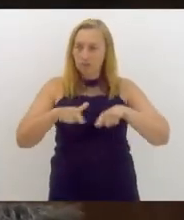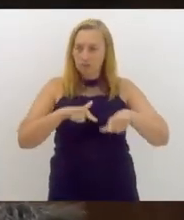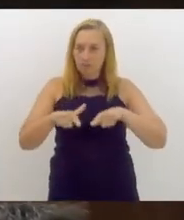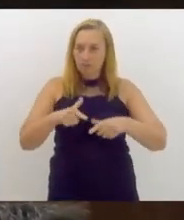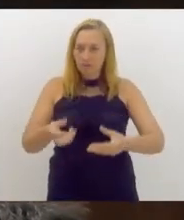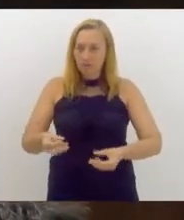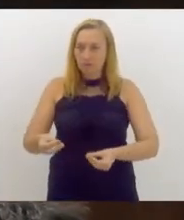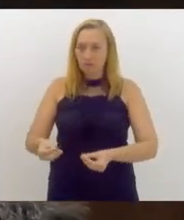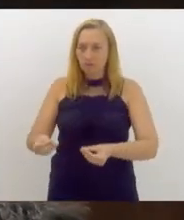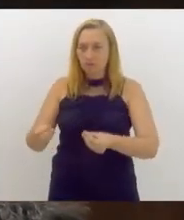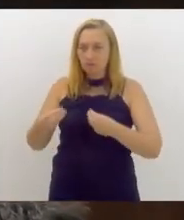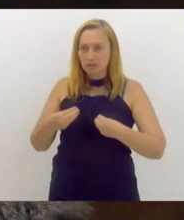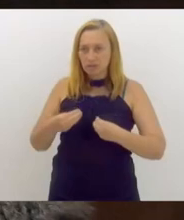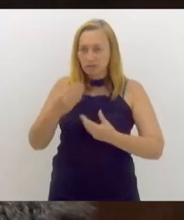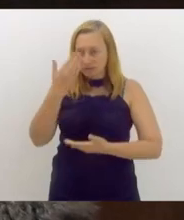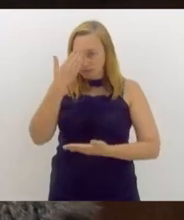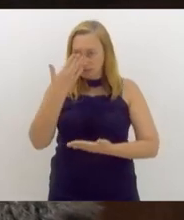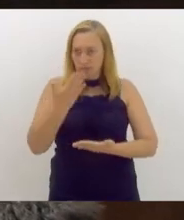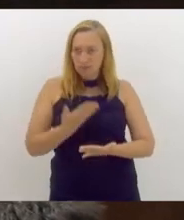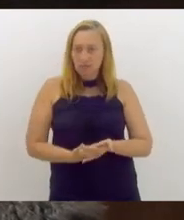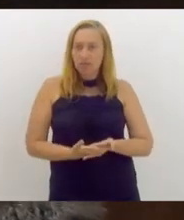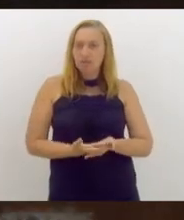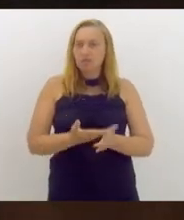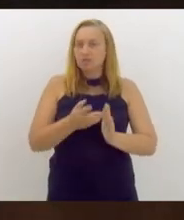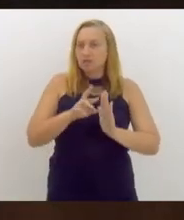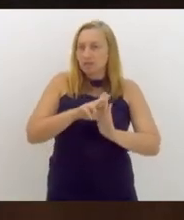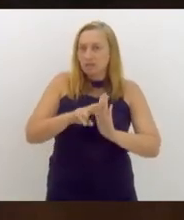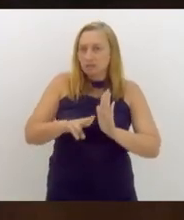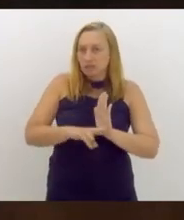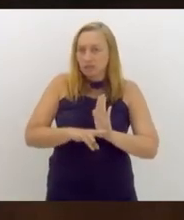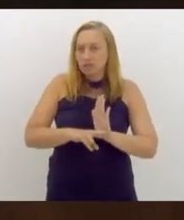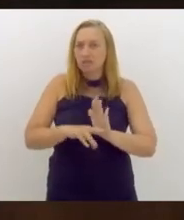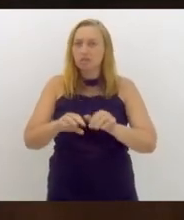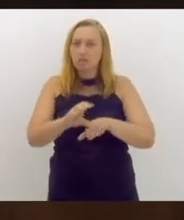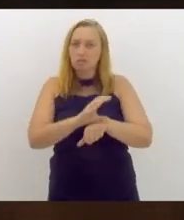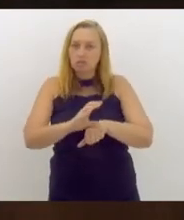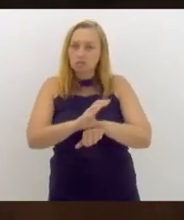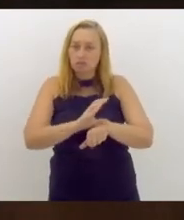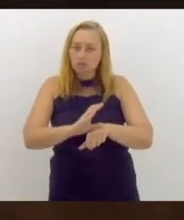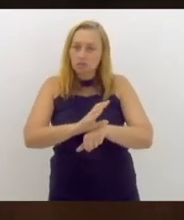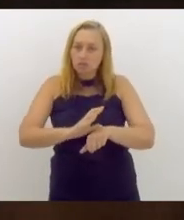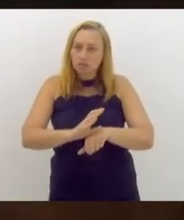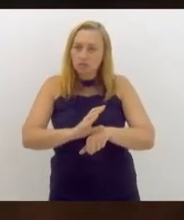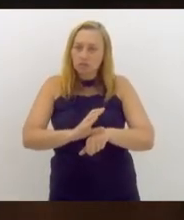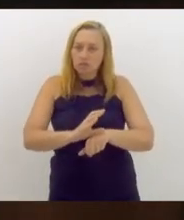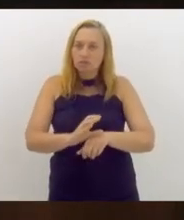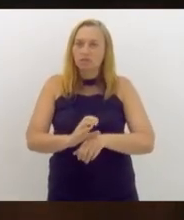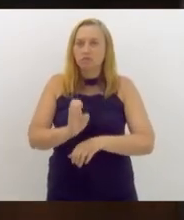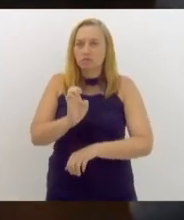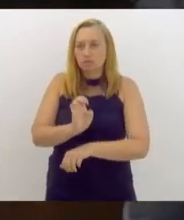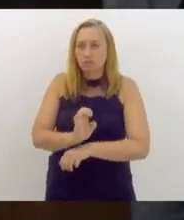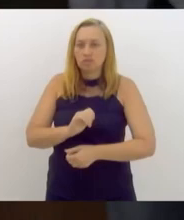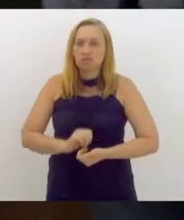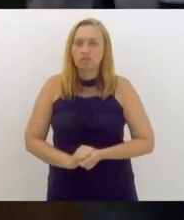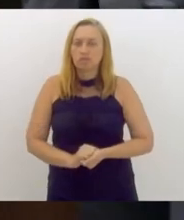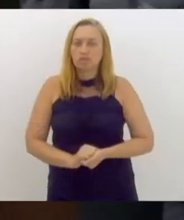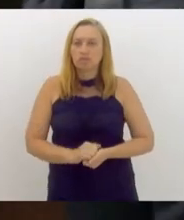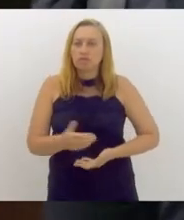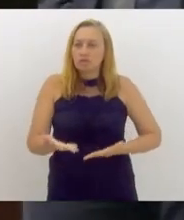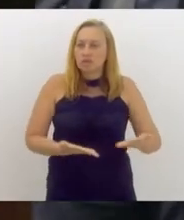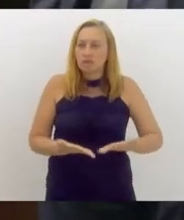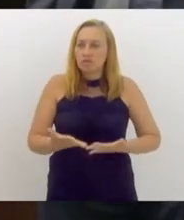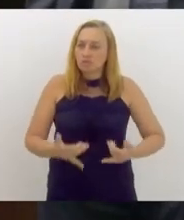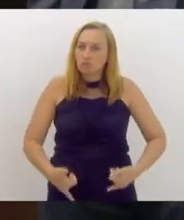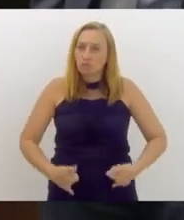foi confiado, dentro das normas constitucionais e legais da República e do Estado, servindo com